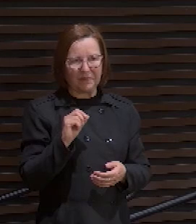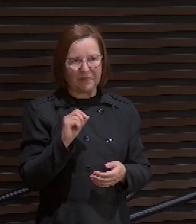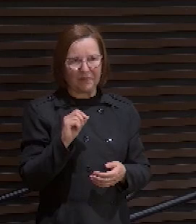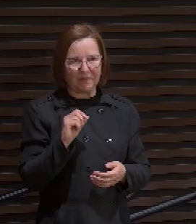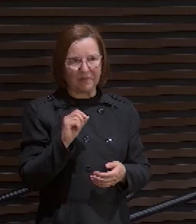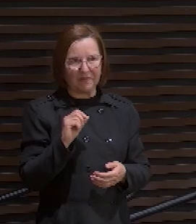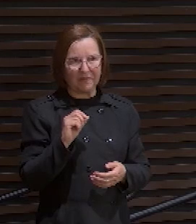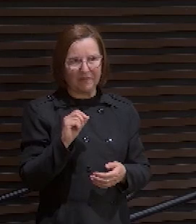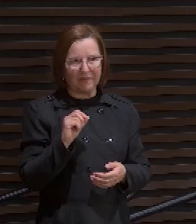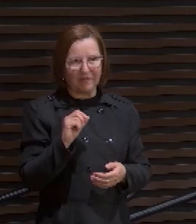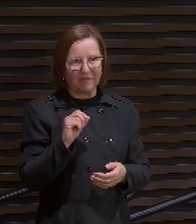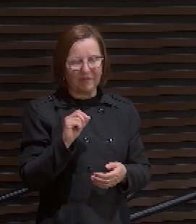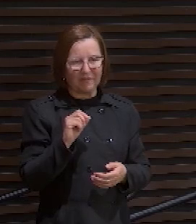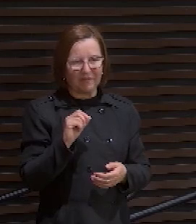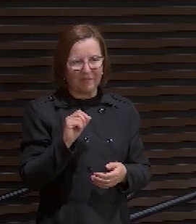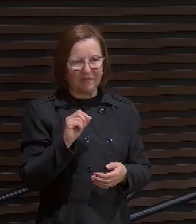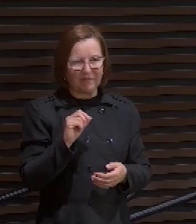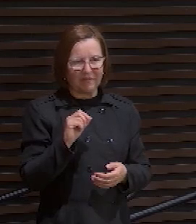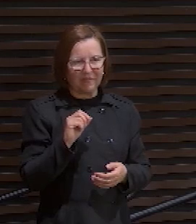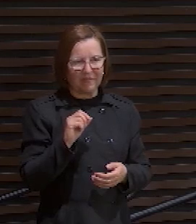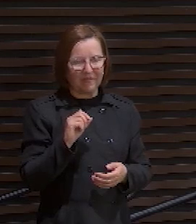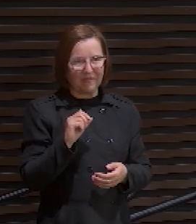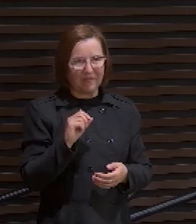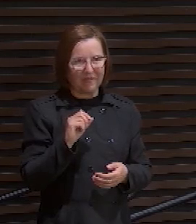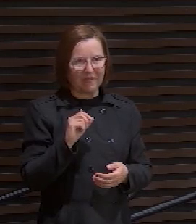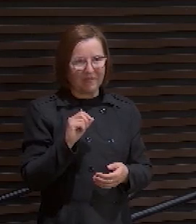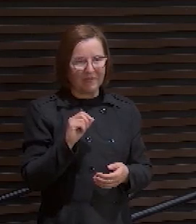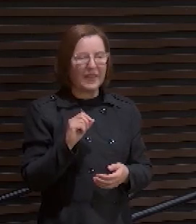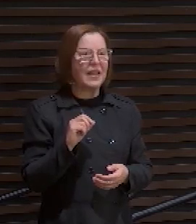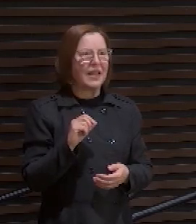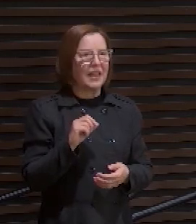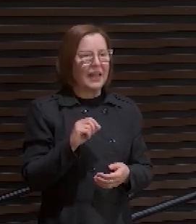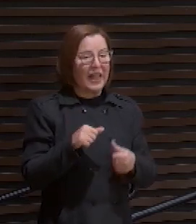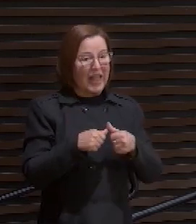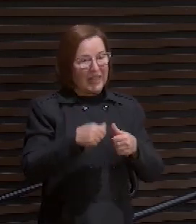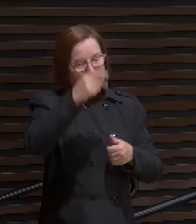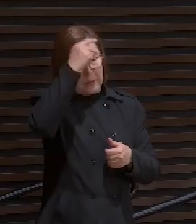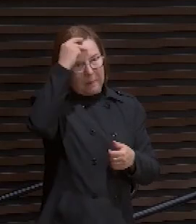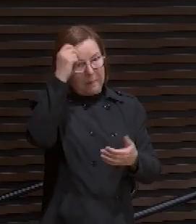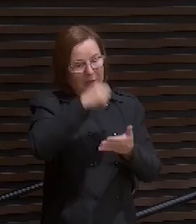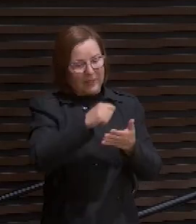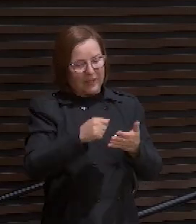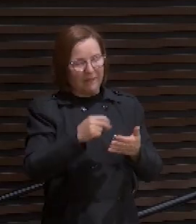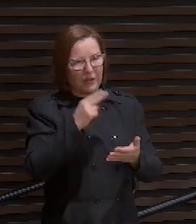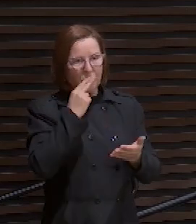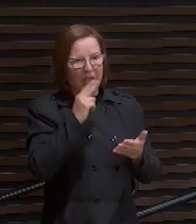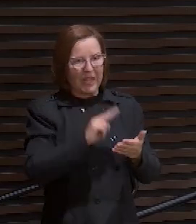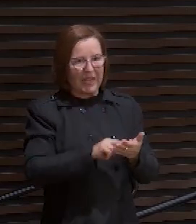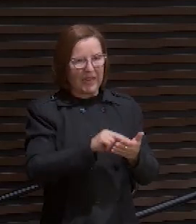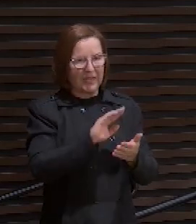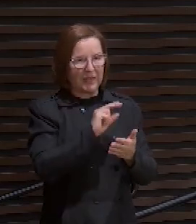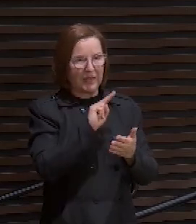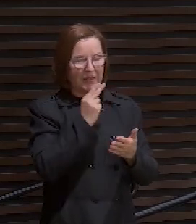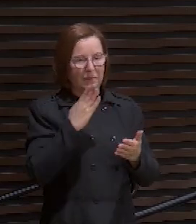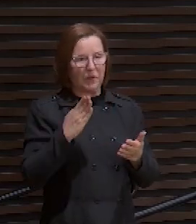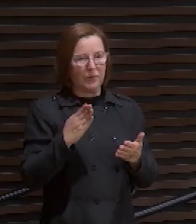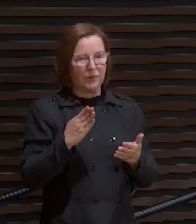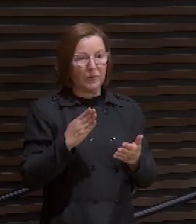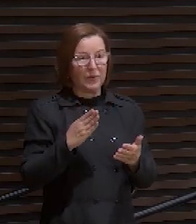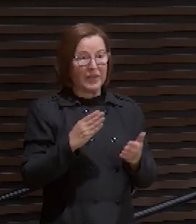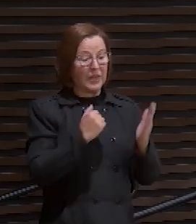escritor, ou daquela pessoa que escreveu a carta aos Hebreus? É que o sumo sacerdote está